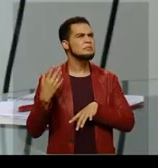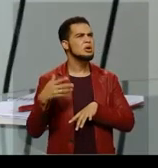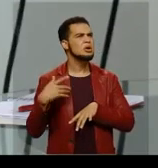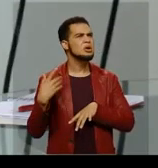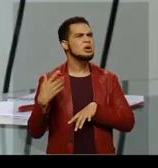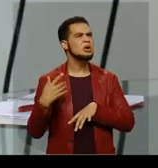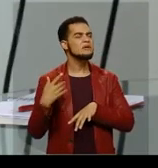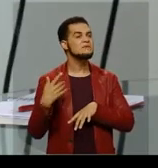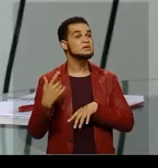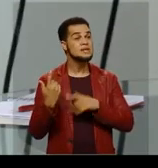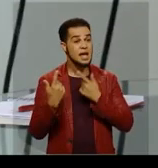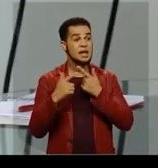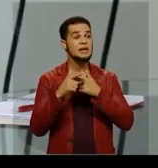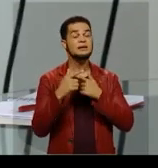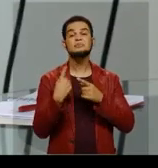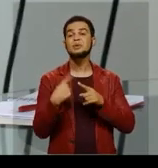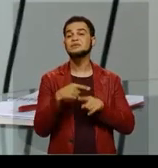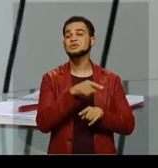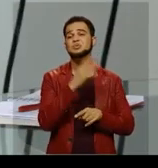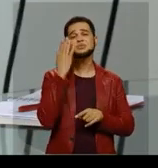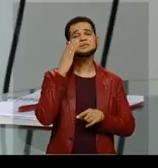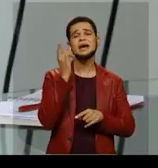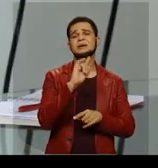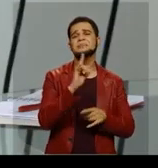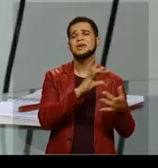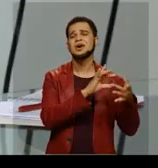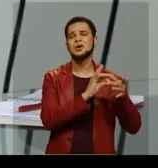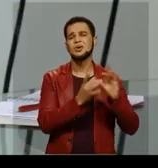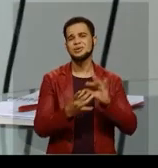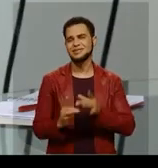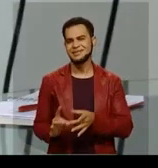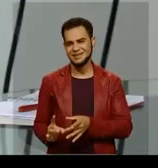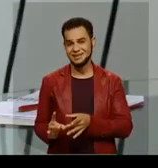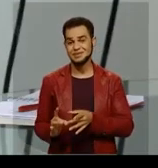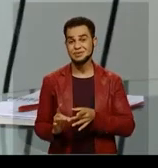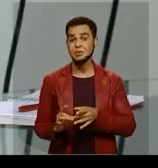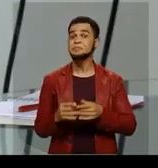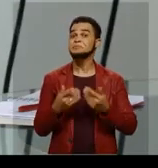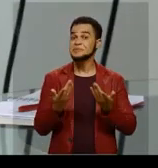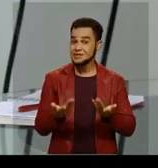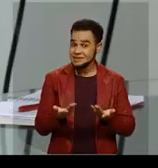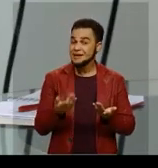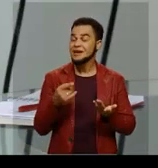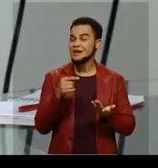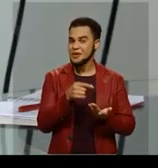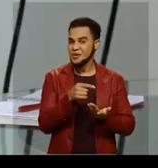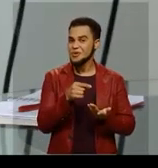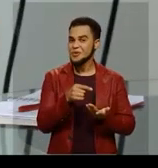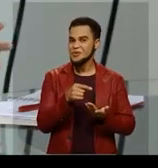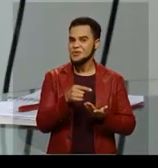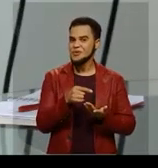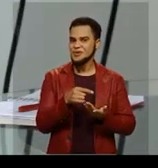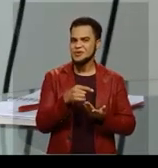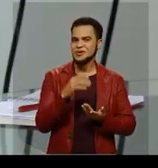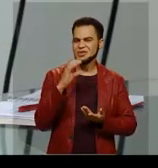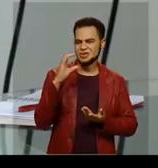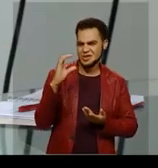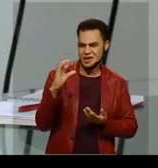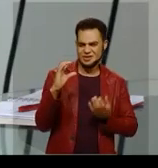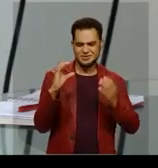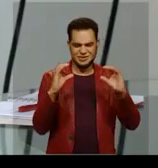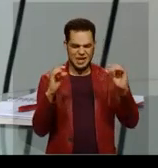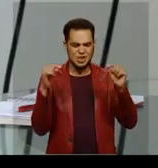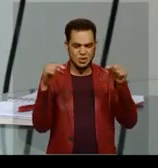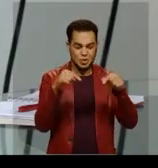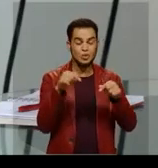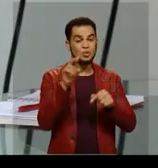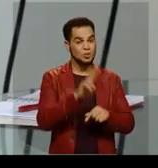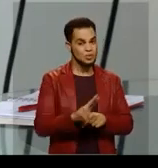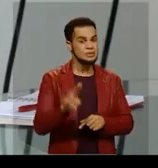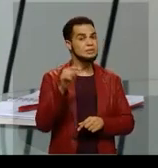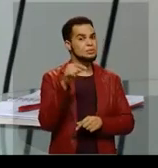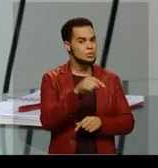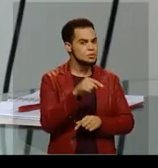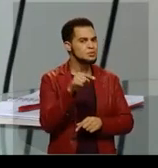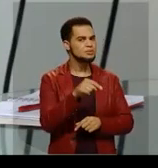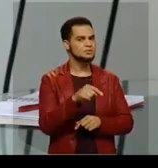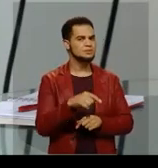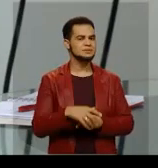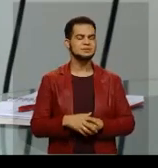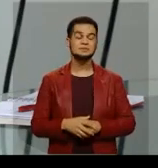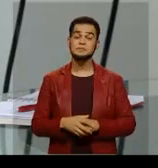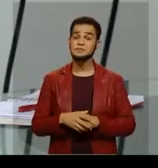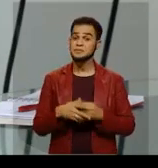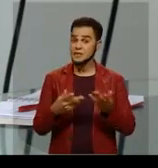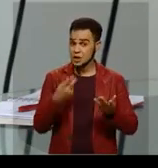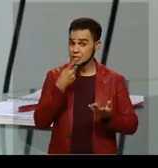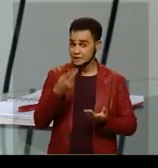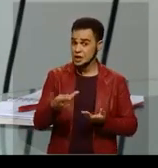esse objetivo também, esse humor, né? E às vezes, como nós estamos falando aqui de ambiguidade, então